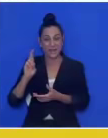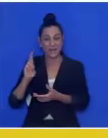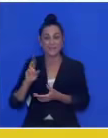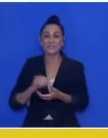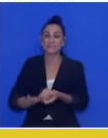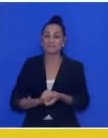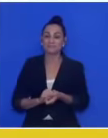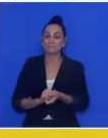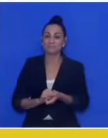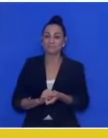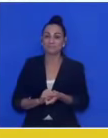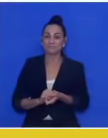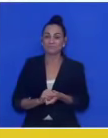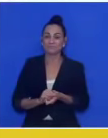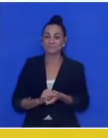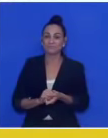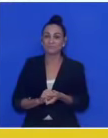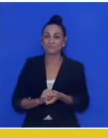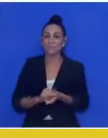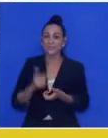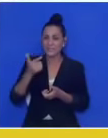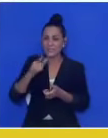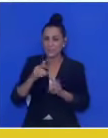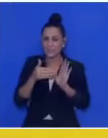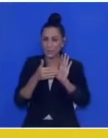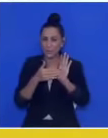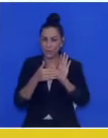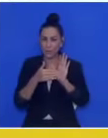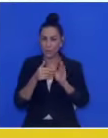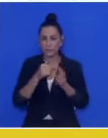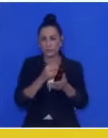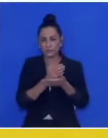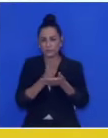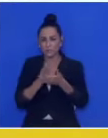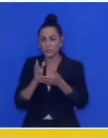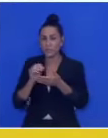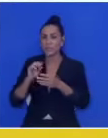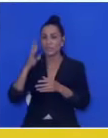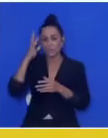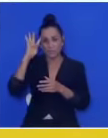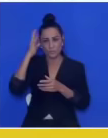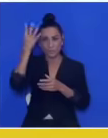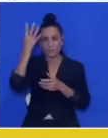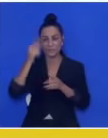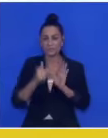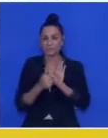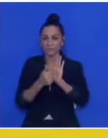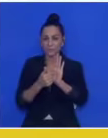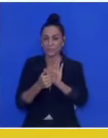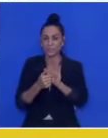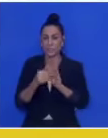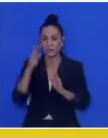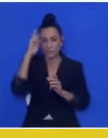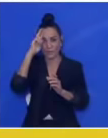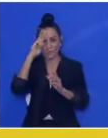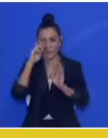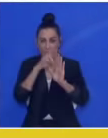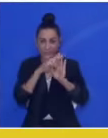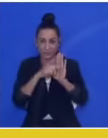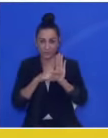divulgado após um rateio entre as apostas vencedoras dos prêmios fixos. Vamos lembrar rapidinho aqui as regras do